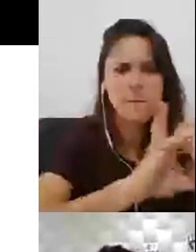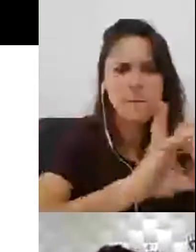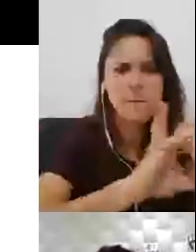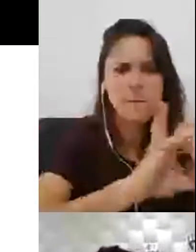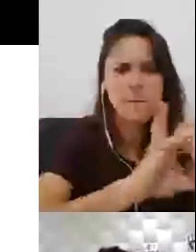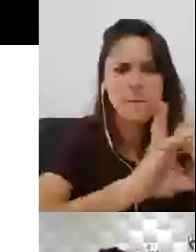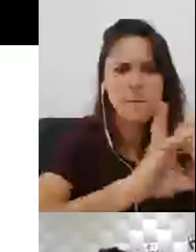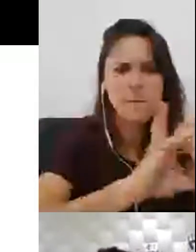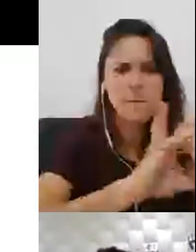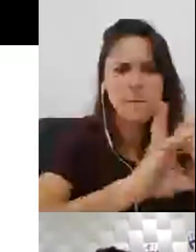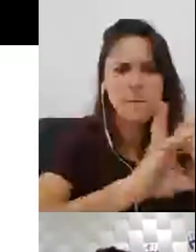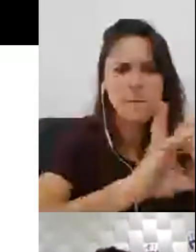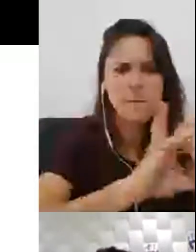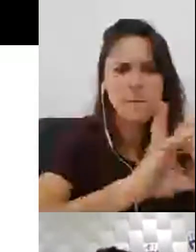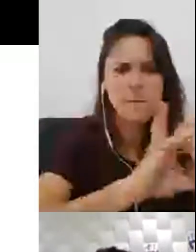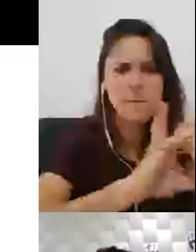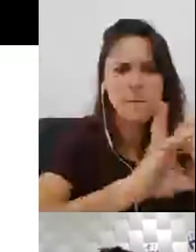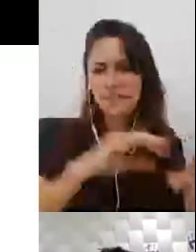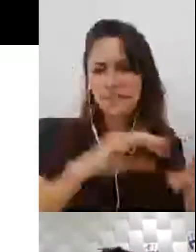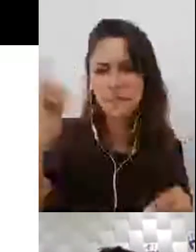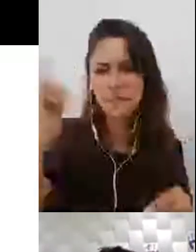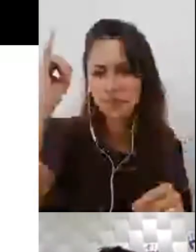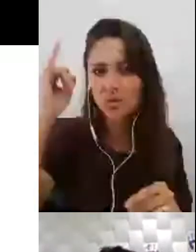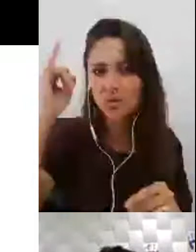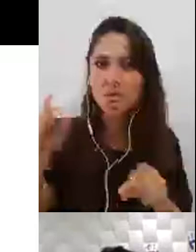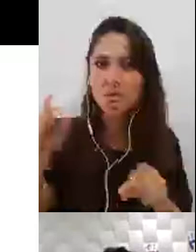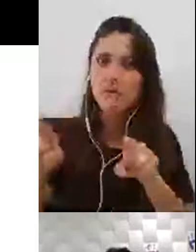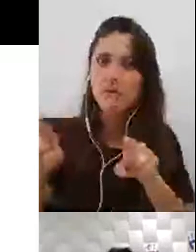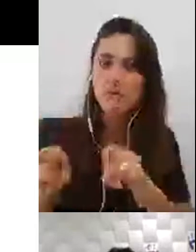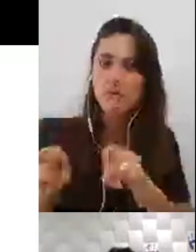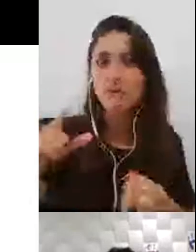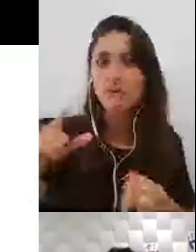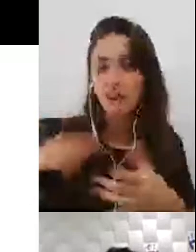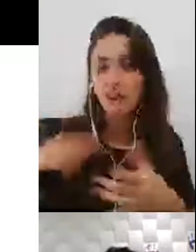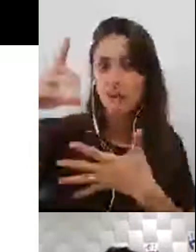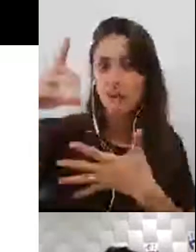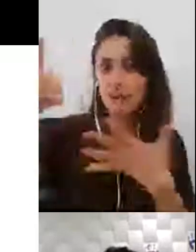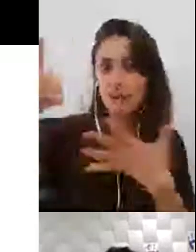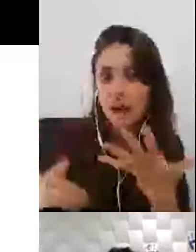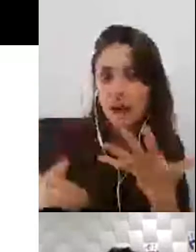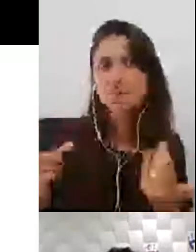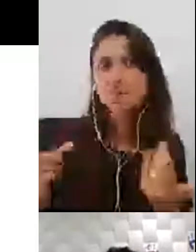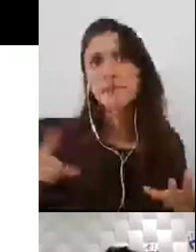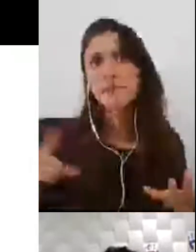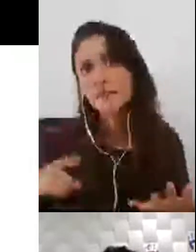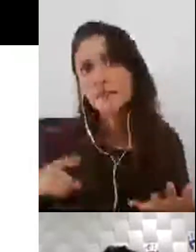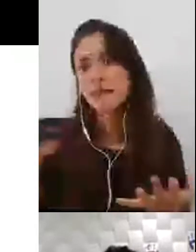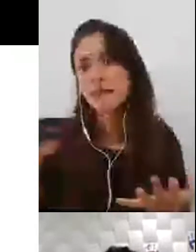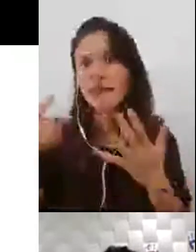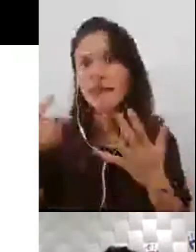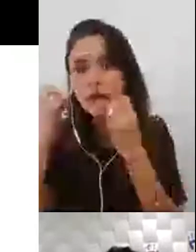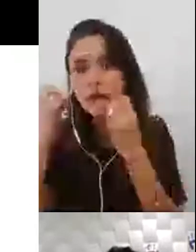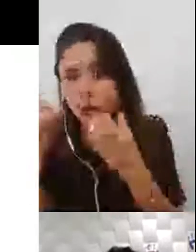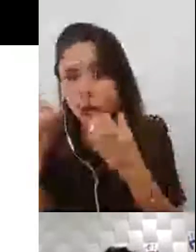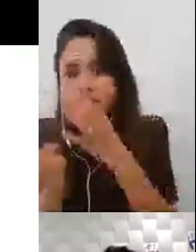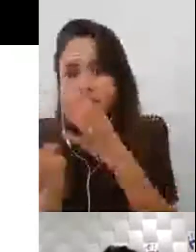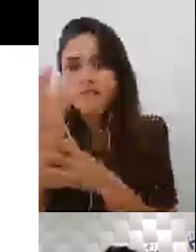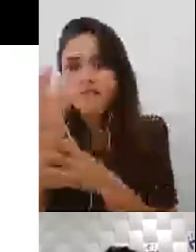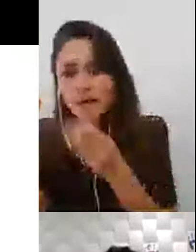a conceitos de automações, conceitos de dados, conceitos de gerações de informações, para